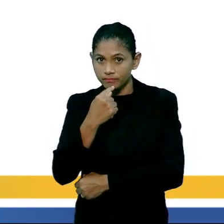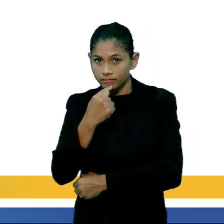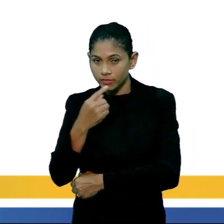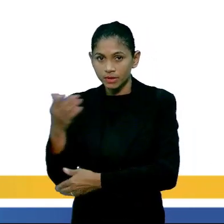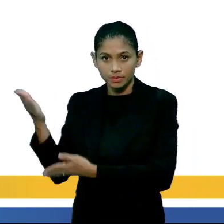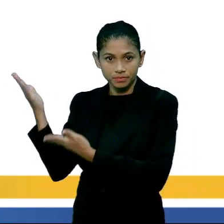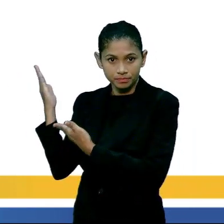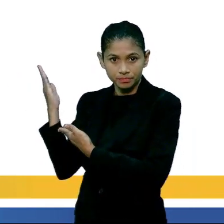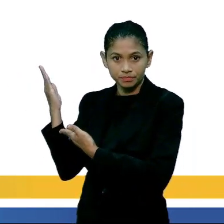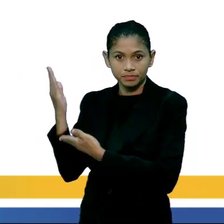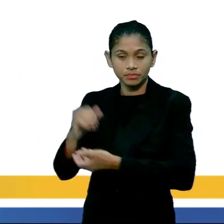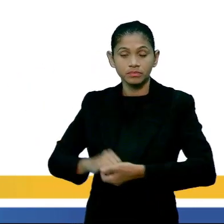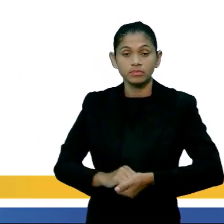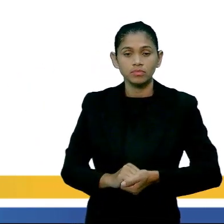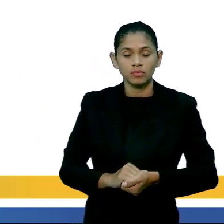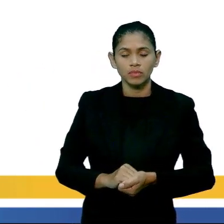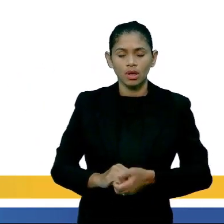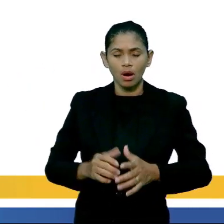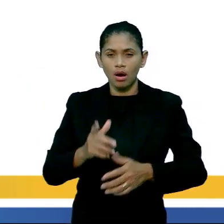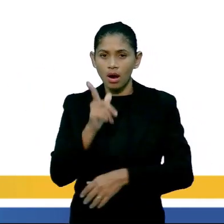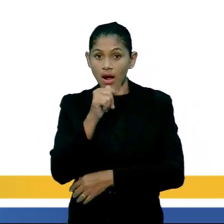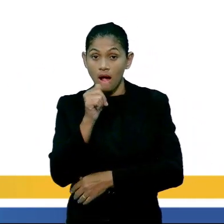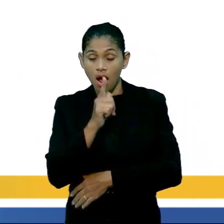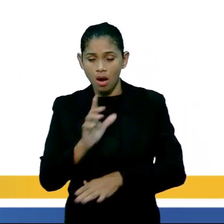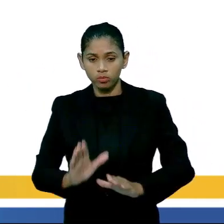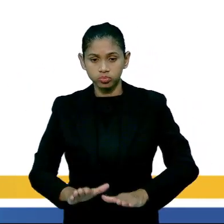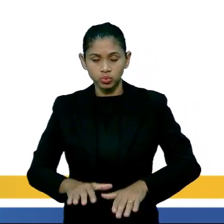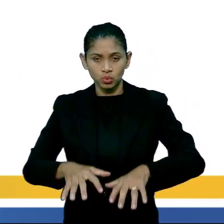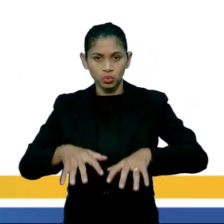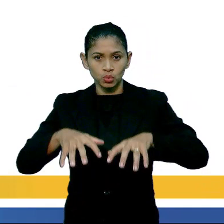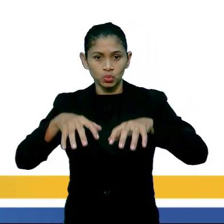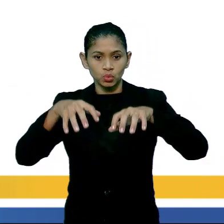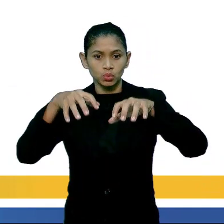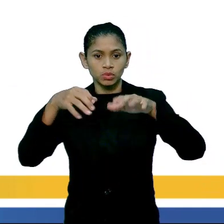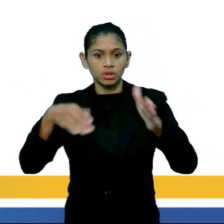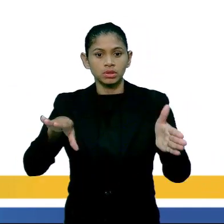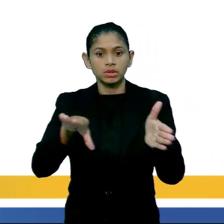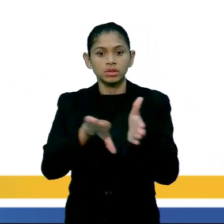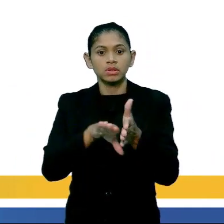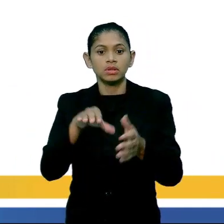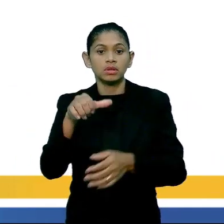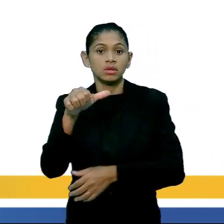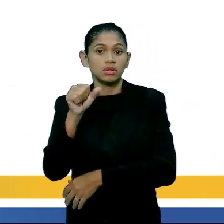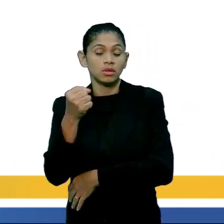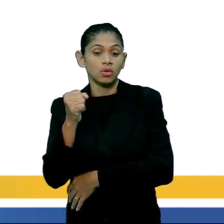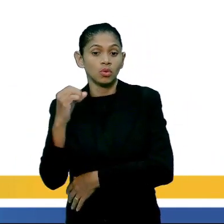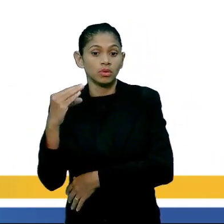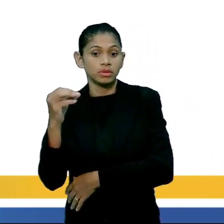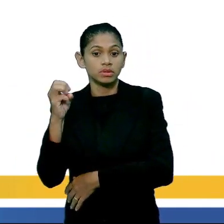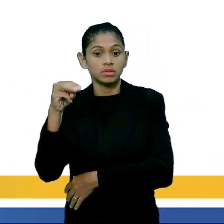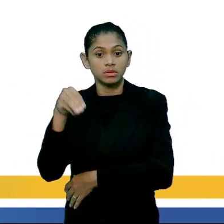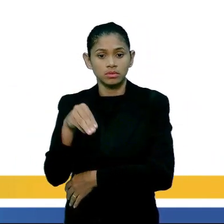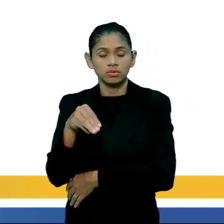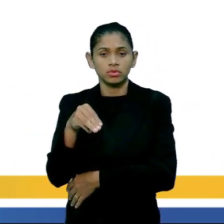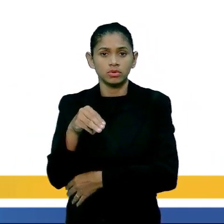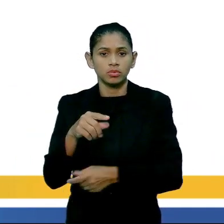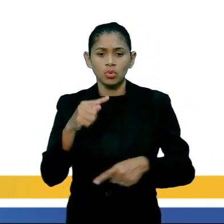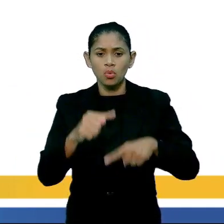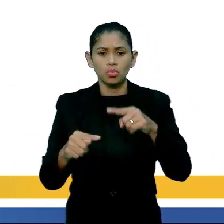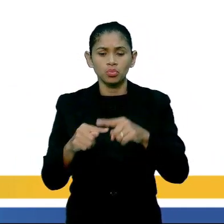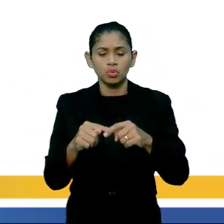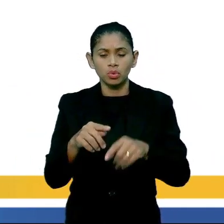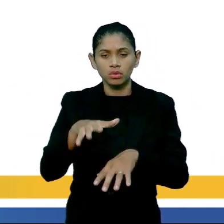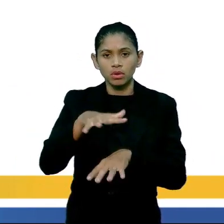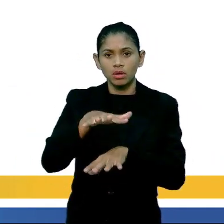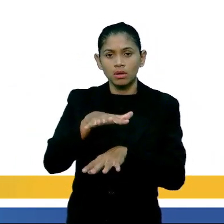retângulo, colocou-se água até a altura de 8 centímetros e um objeto que ficou flutuando na superfície